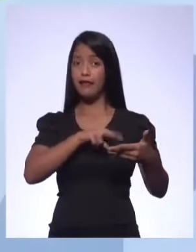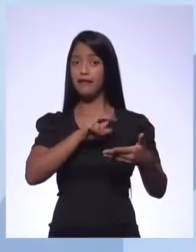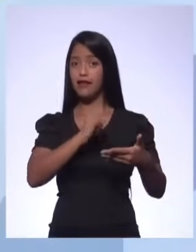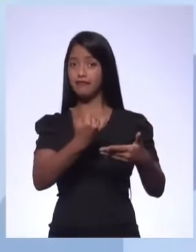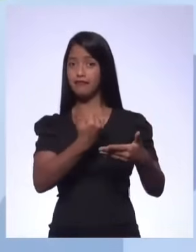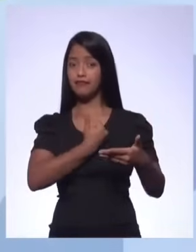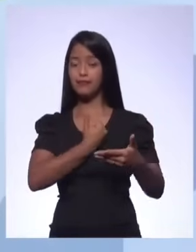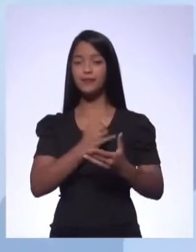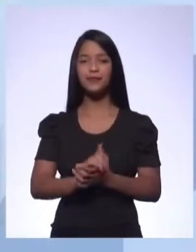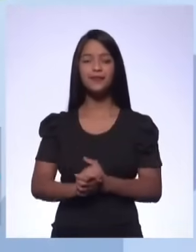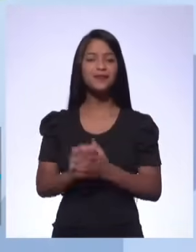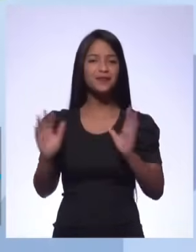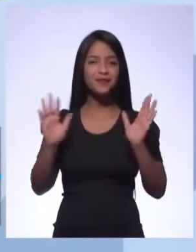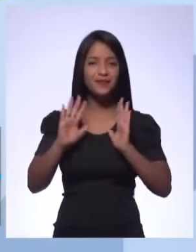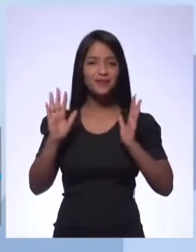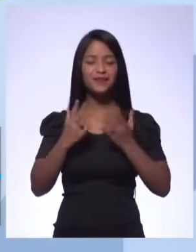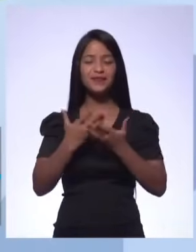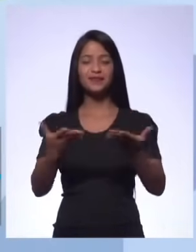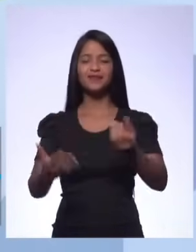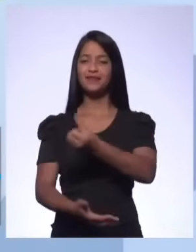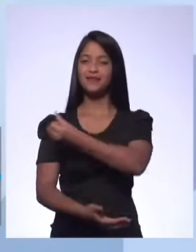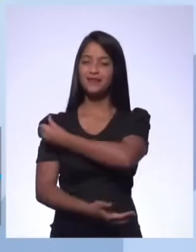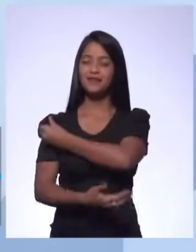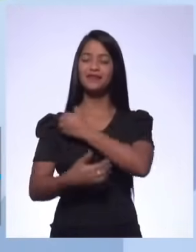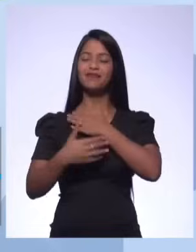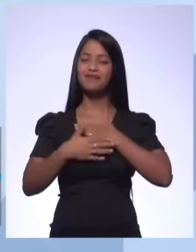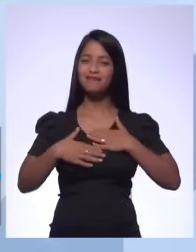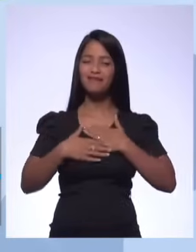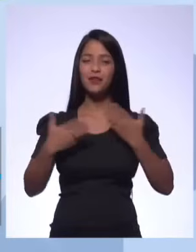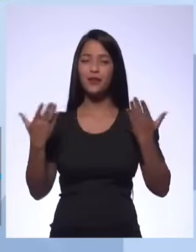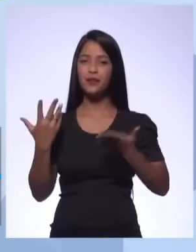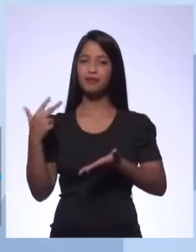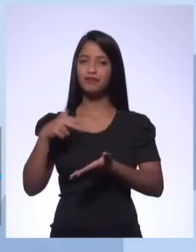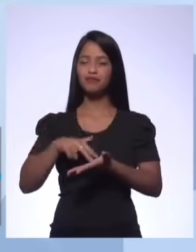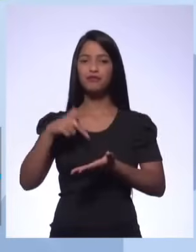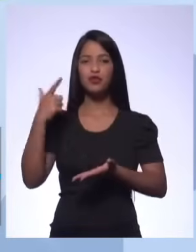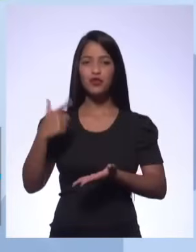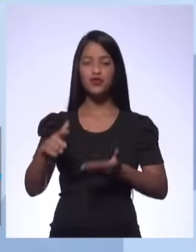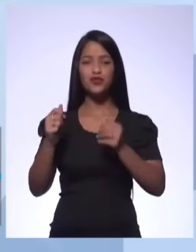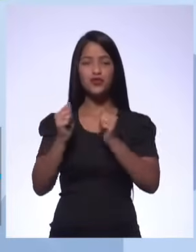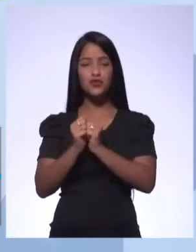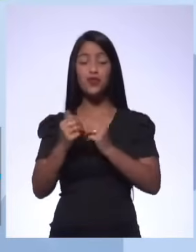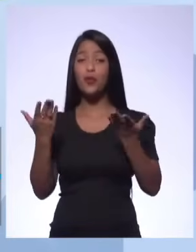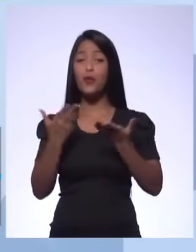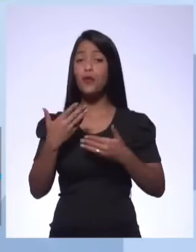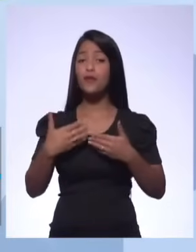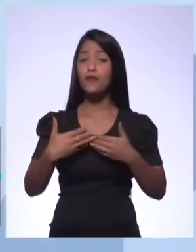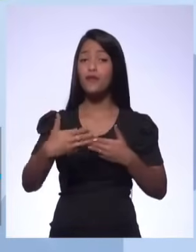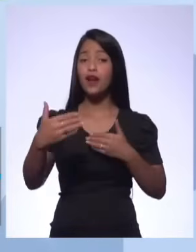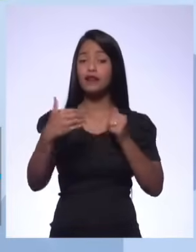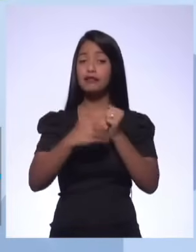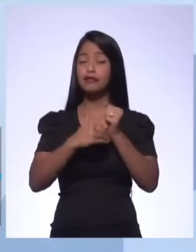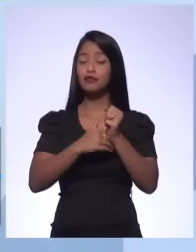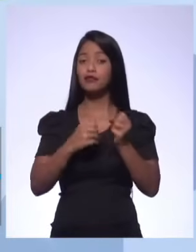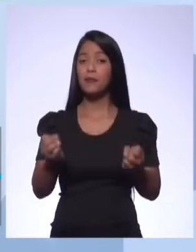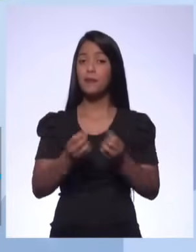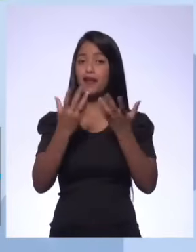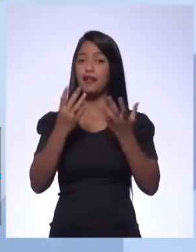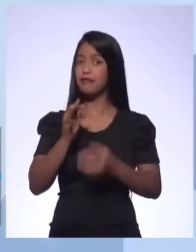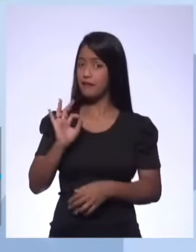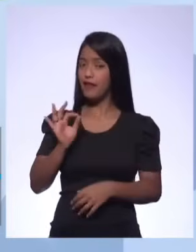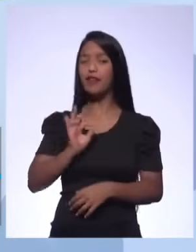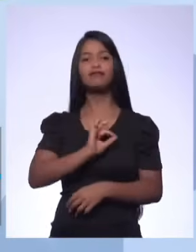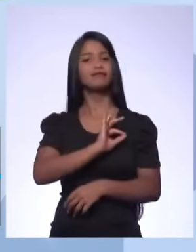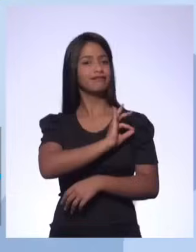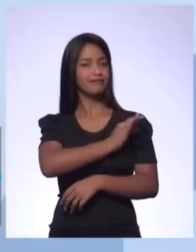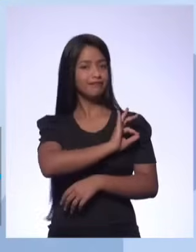que prazer estar com vocês aqui novamente. Hoje a gente tem uma surpresa aí na aula, né, professor Edjoel? Isso aí. E aí ressalta a importância